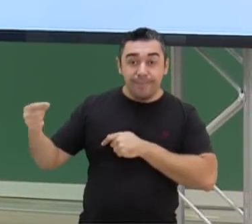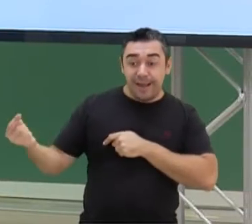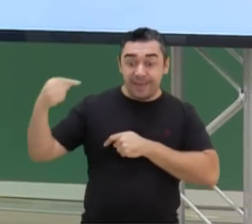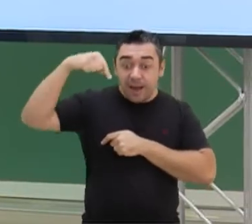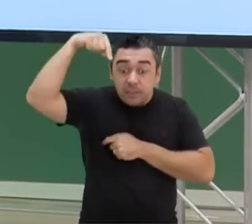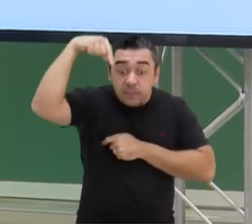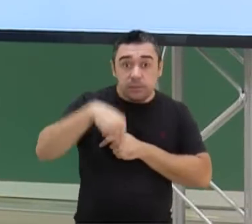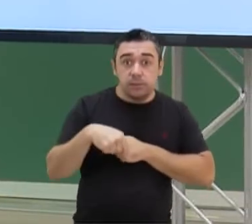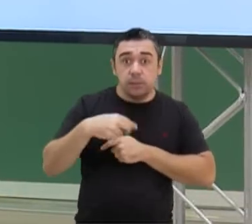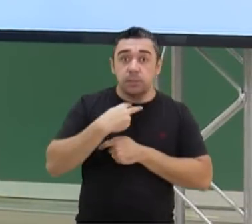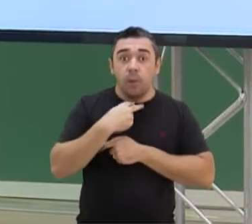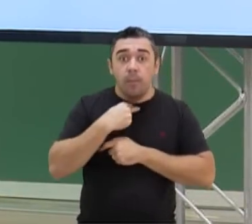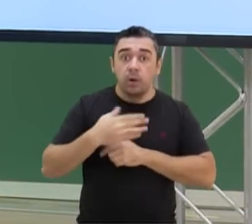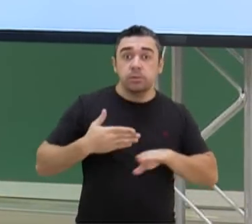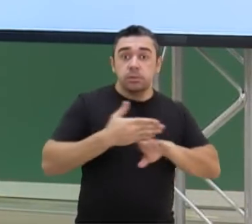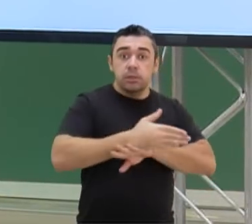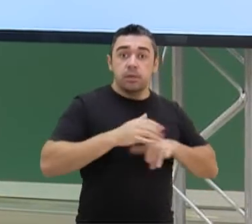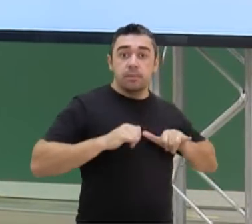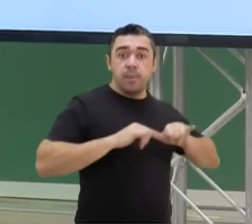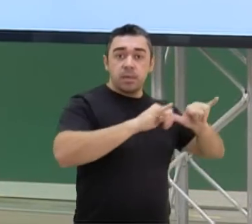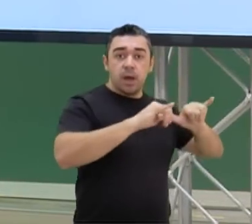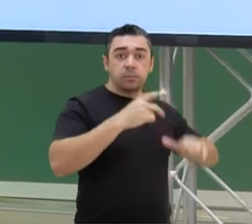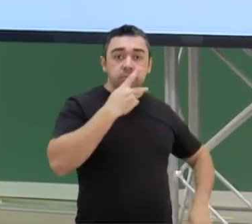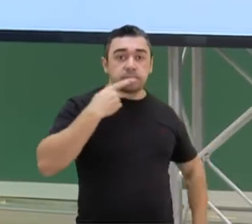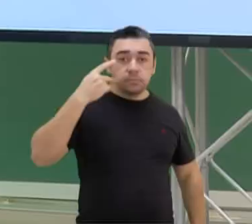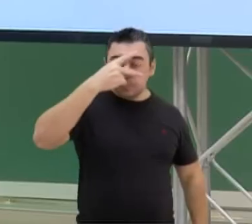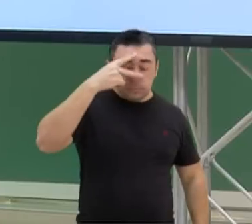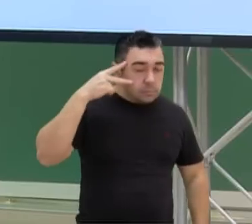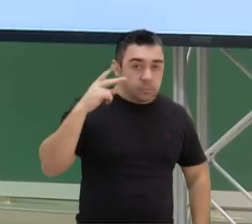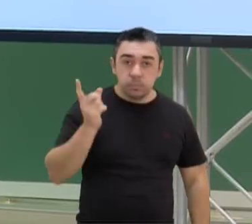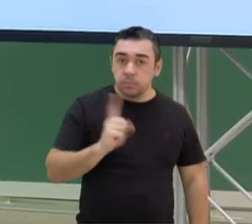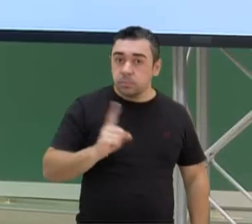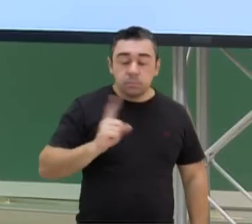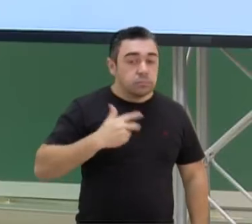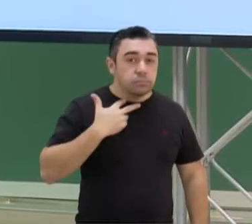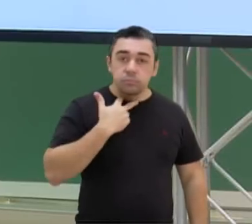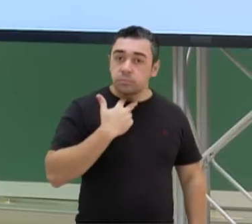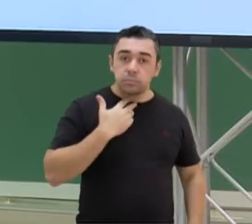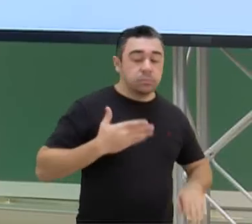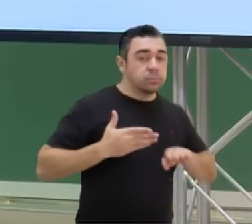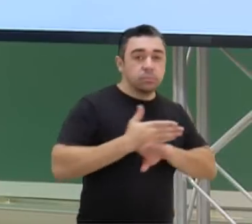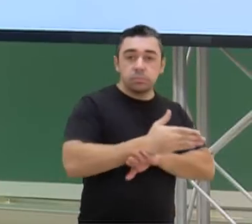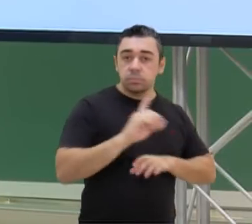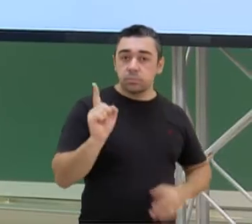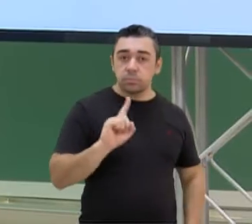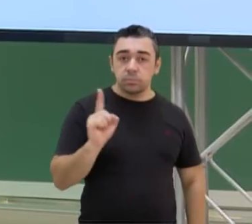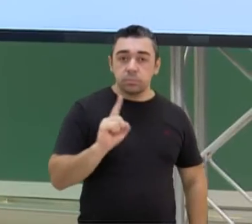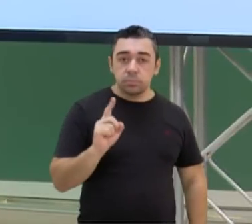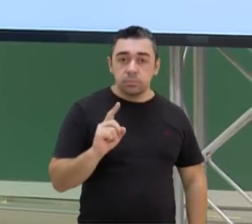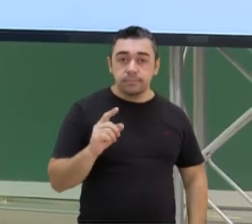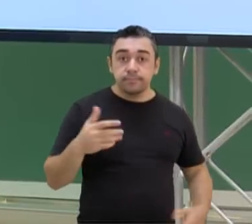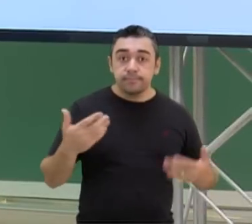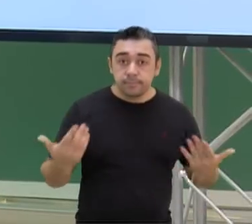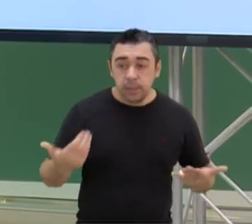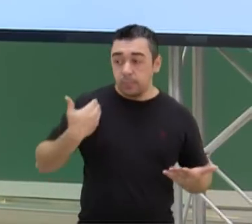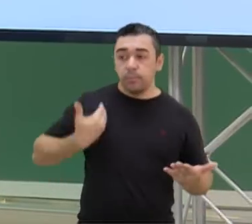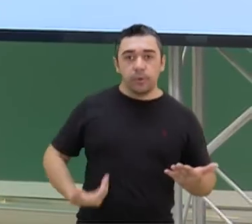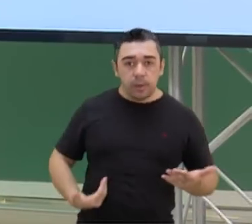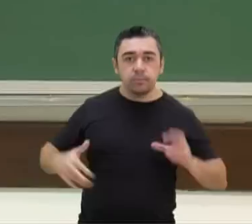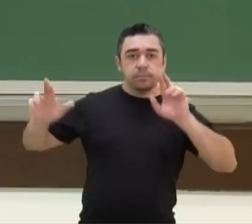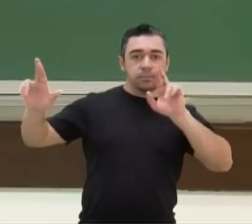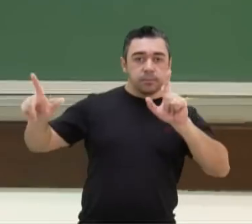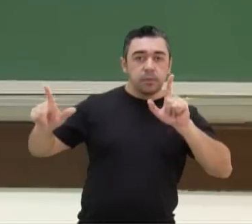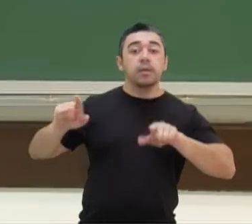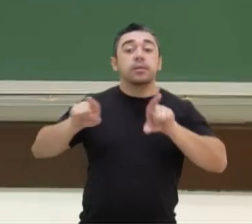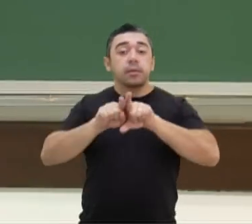aceito os mesmos trajes usados na praia no litoral. Da mesma forma, existem hábitos que